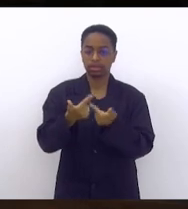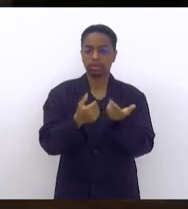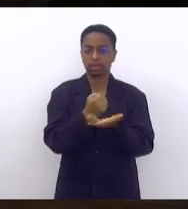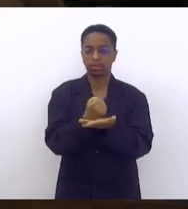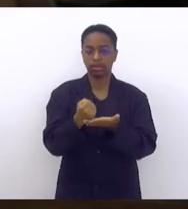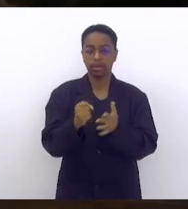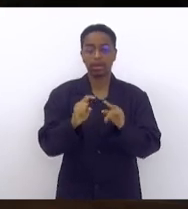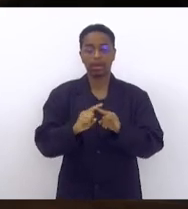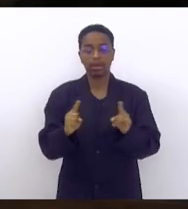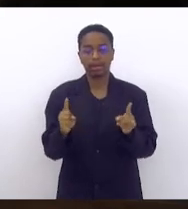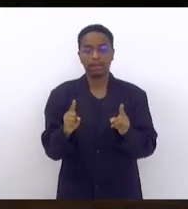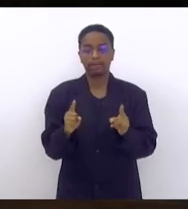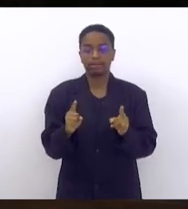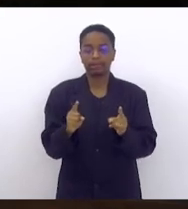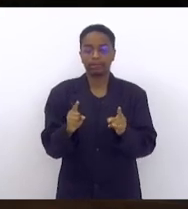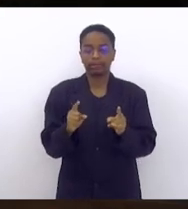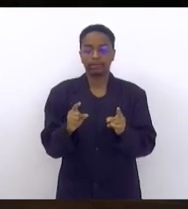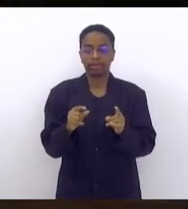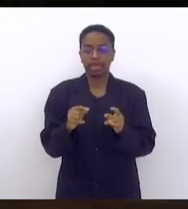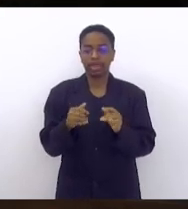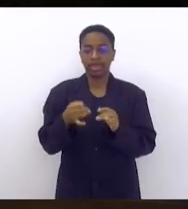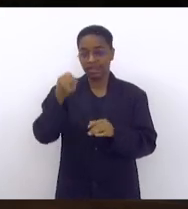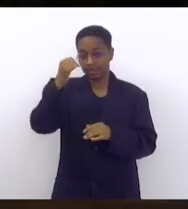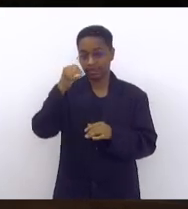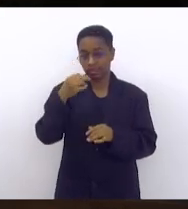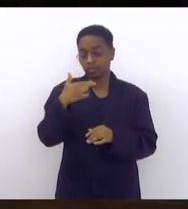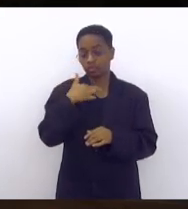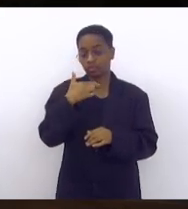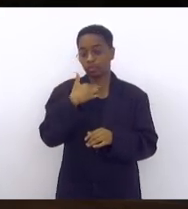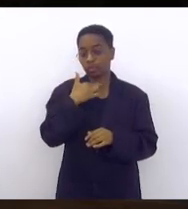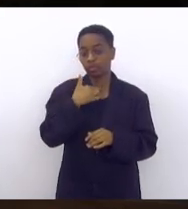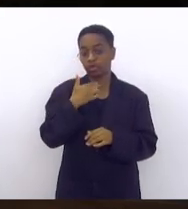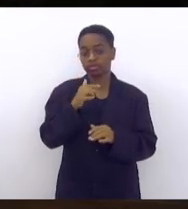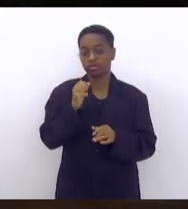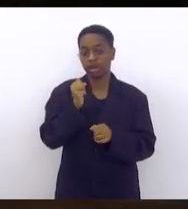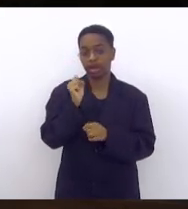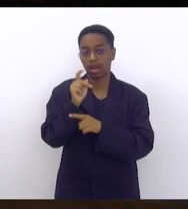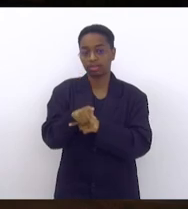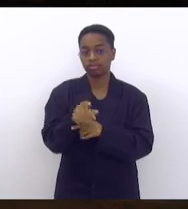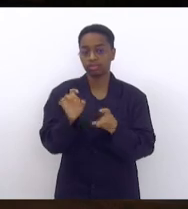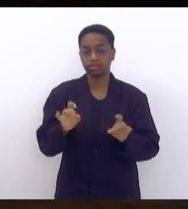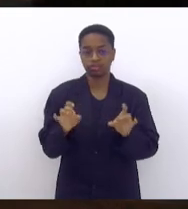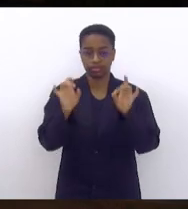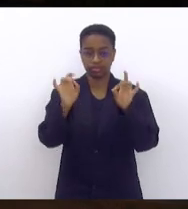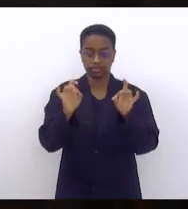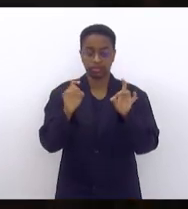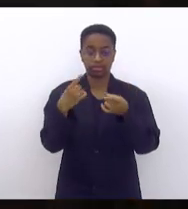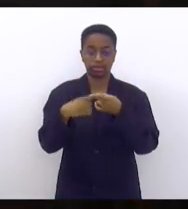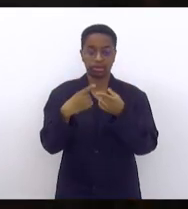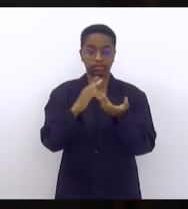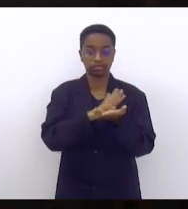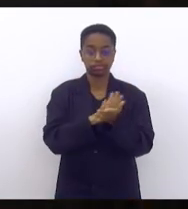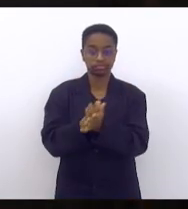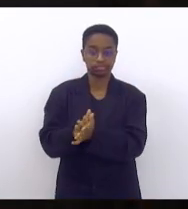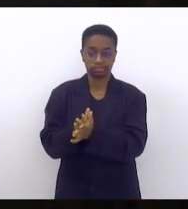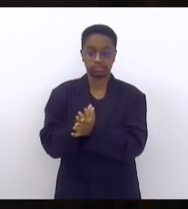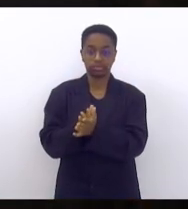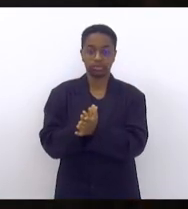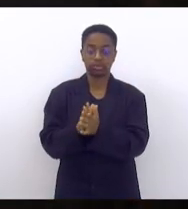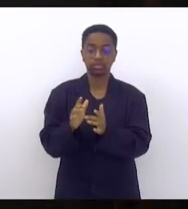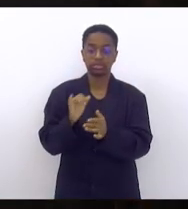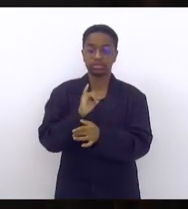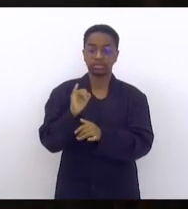impossibilita que tenha a aposentadoria especial. A aposentadoria especial que foi, né, devastada na reforma da